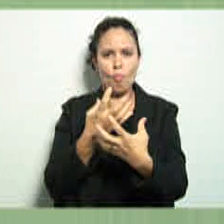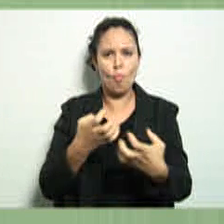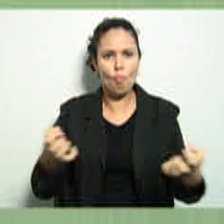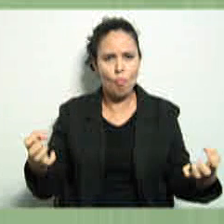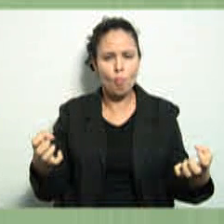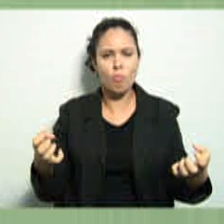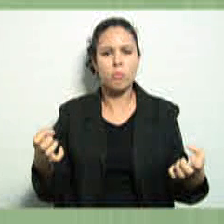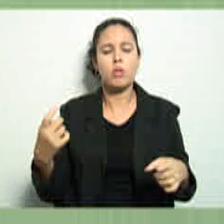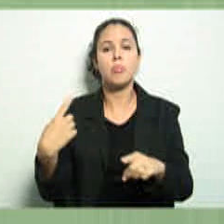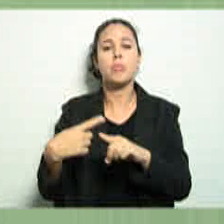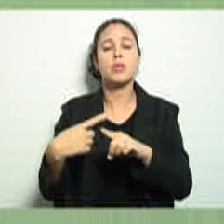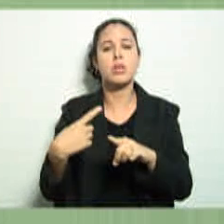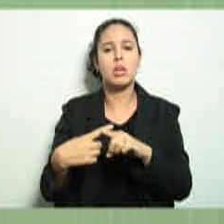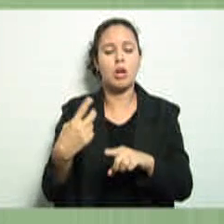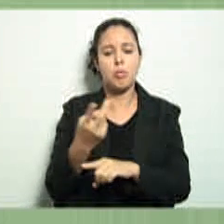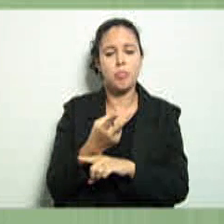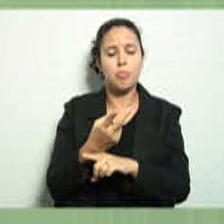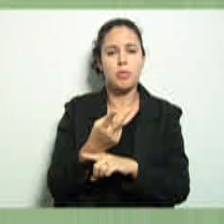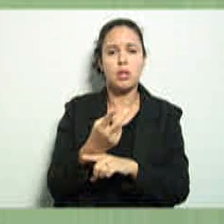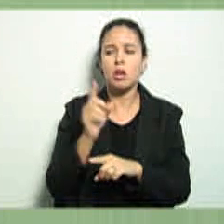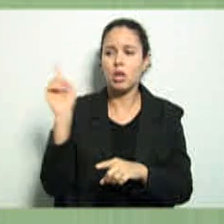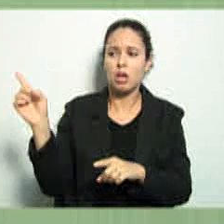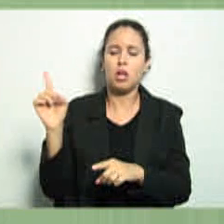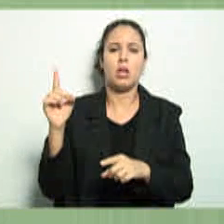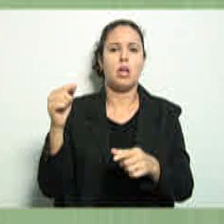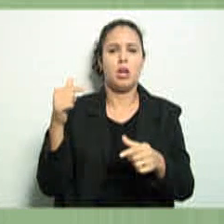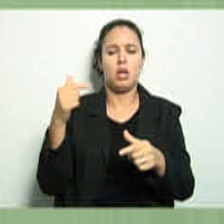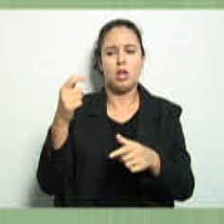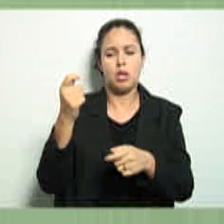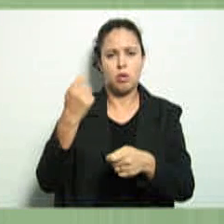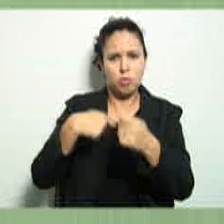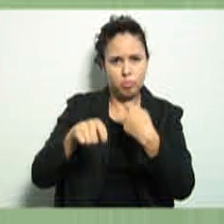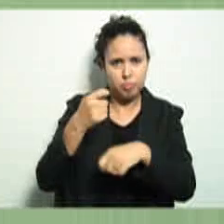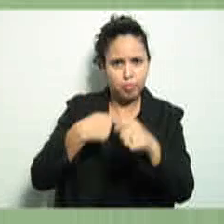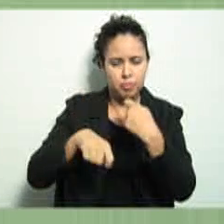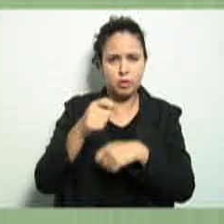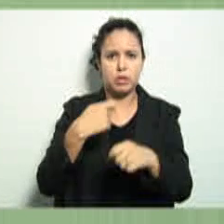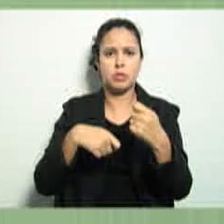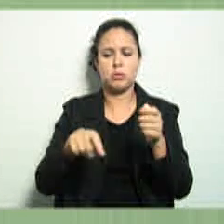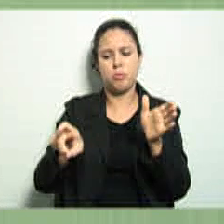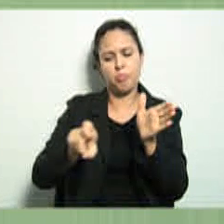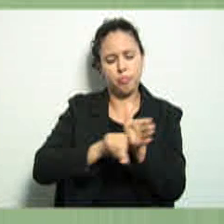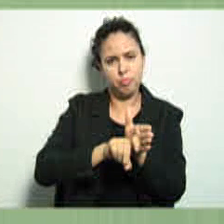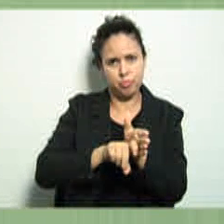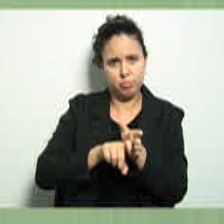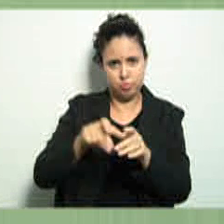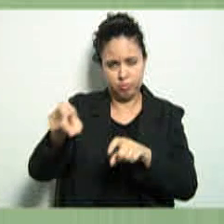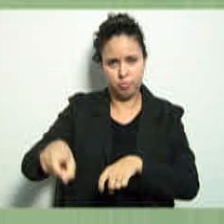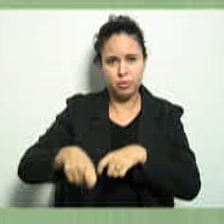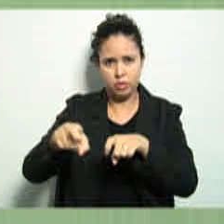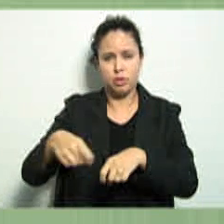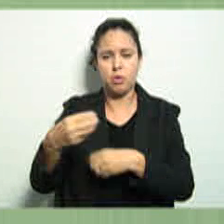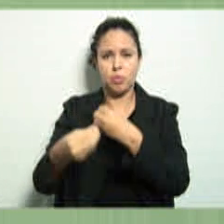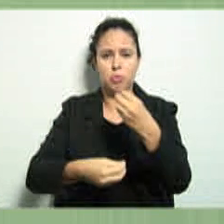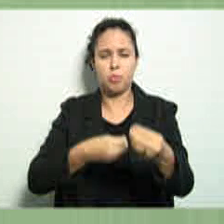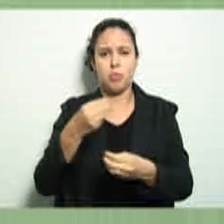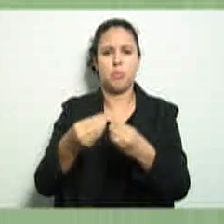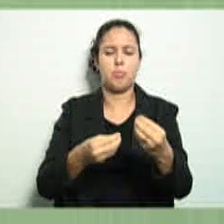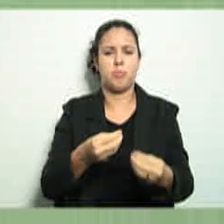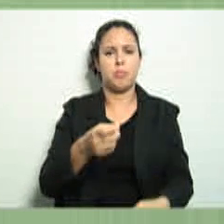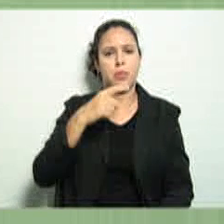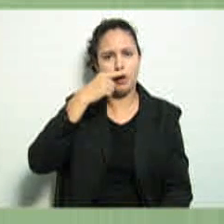cravo, castanha e pimenta do reino, conhecidas como drogas do sertão. Como falamos